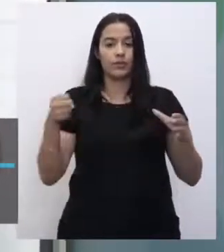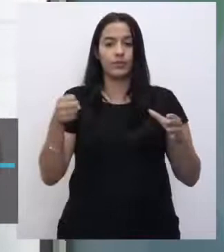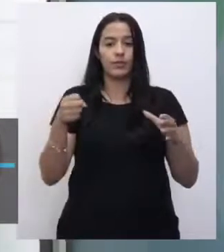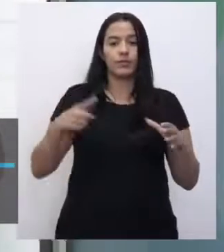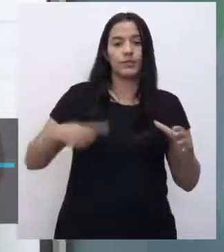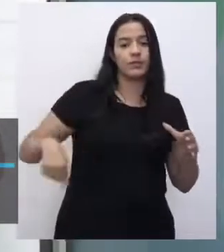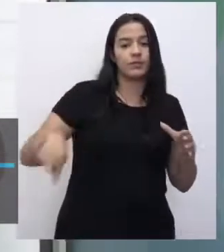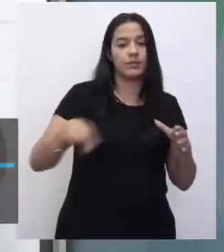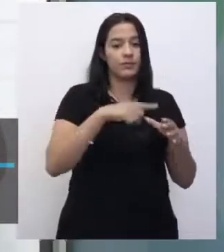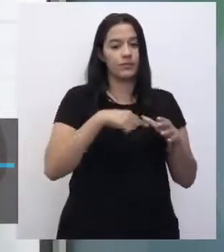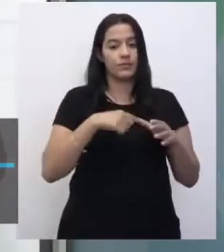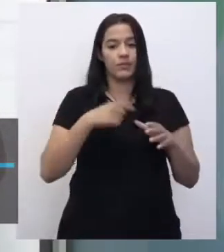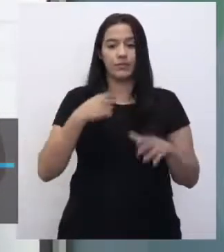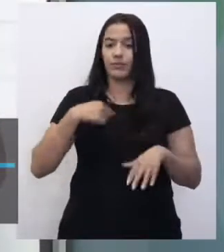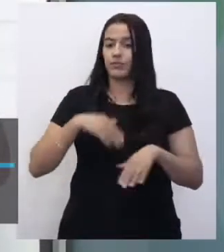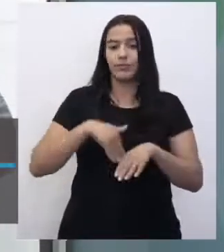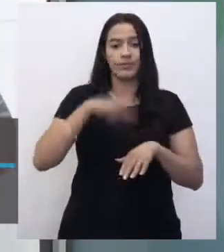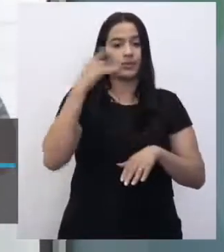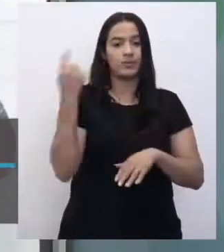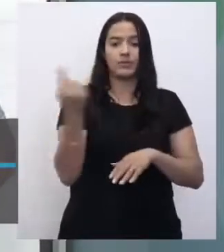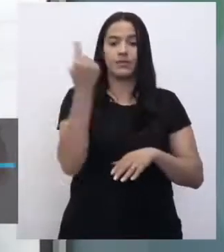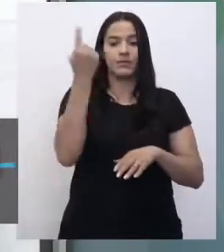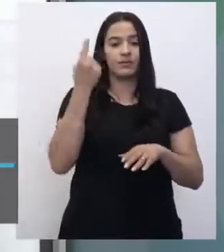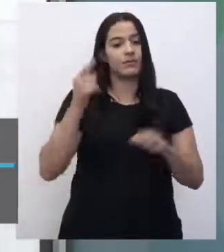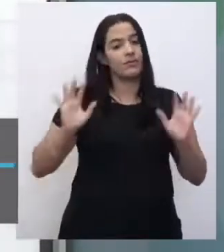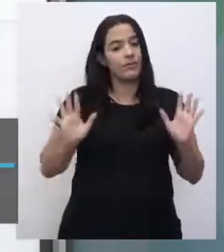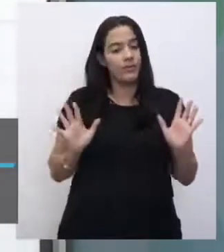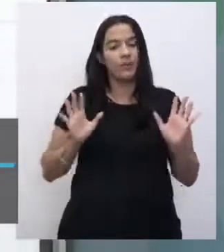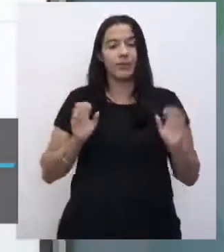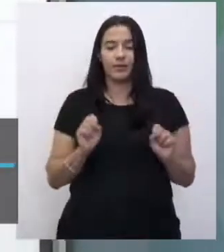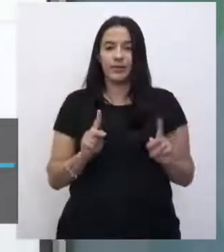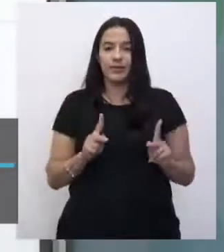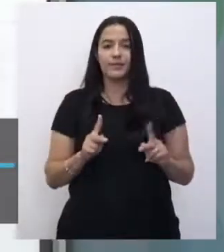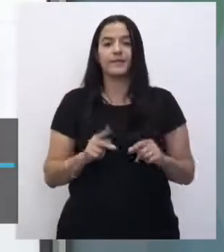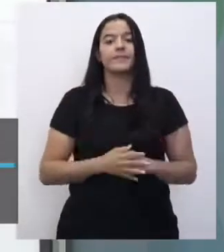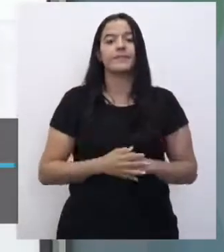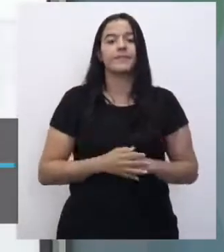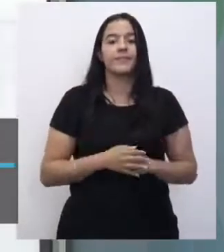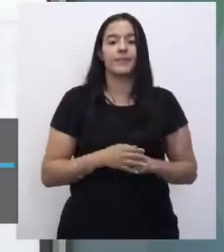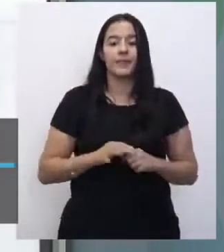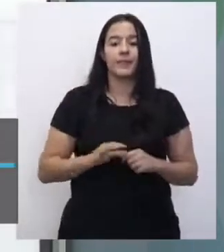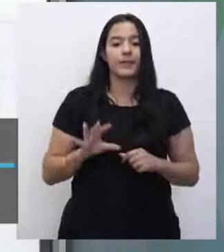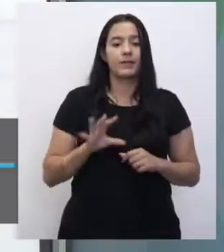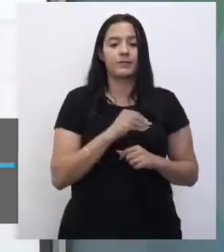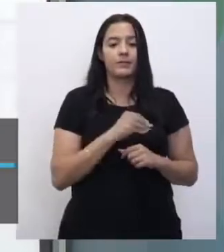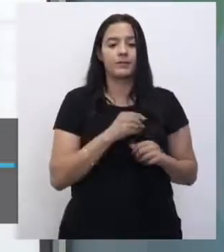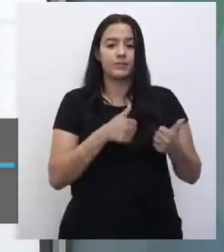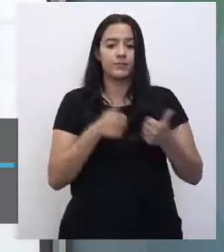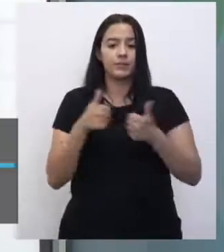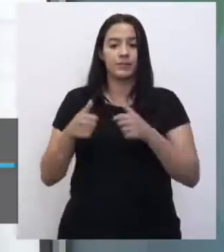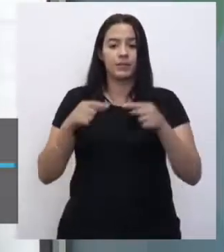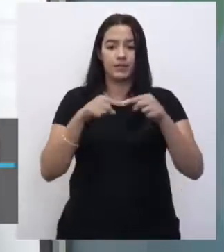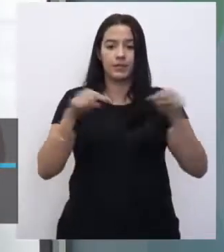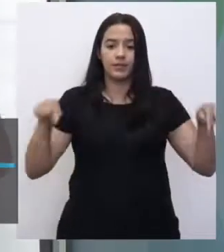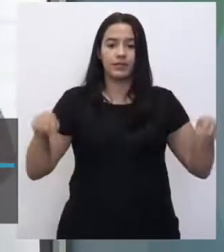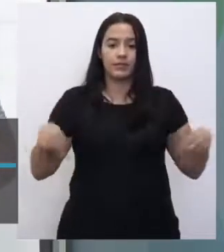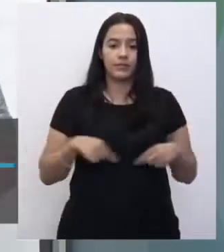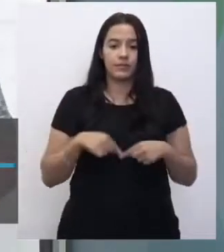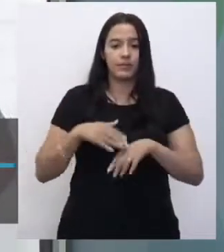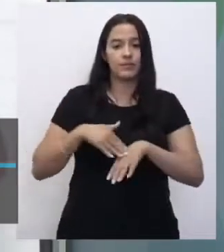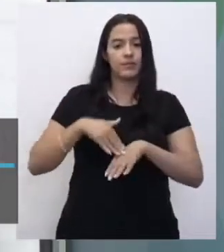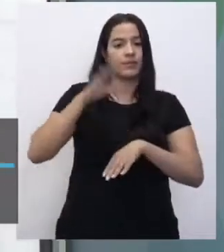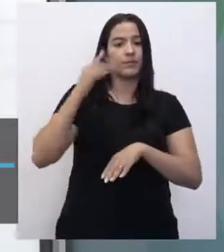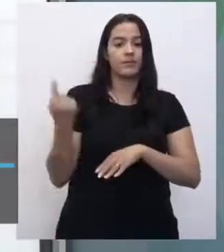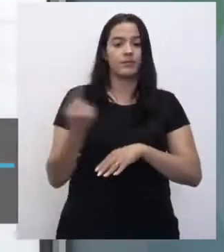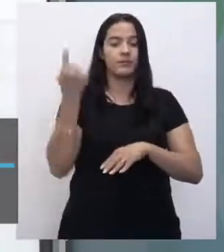por exemplo, eu não sou o mais alto. E tudo bem, ok? Então, I am not the tallest one. Na sala que a gente está, eu não sou realmente o